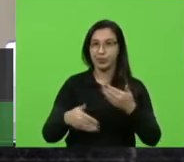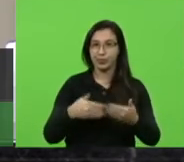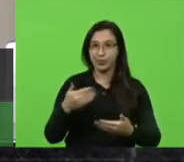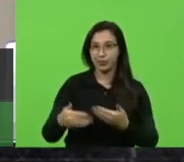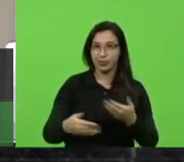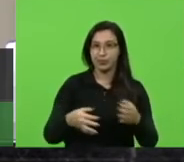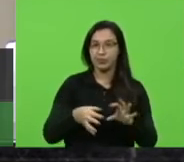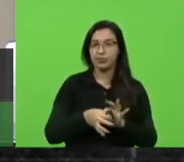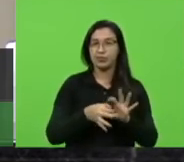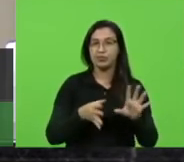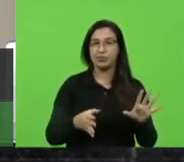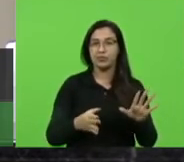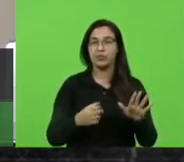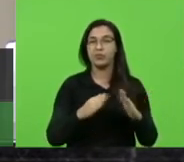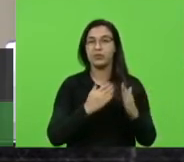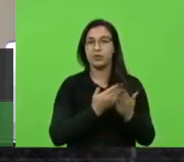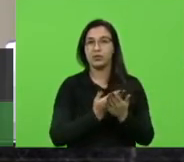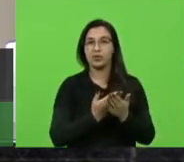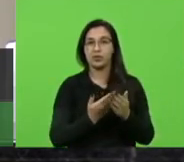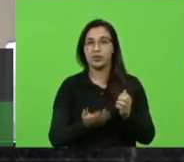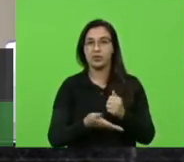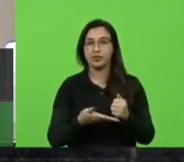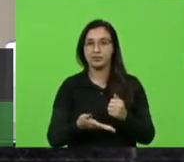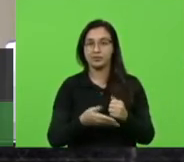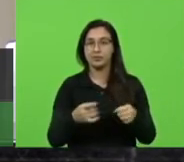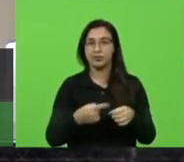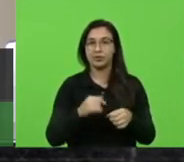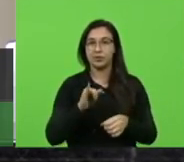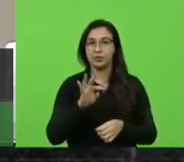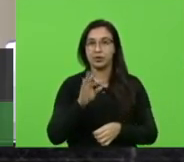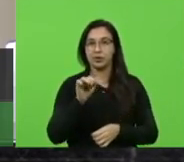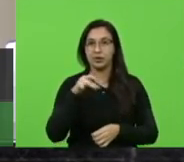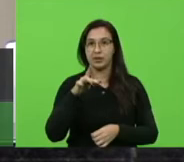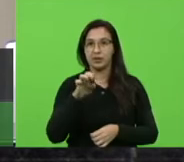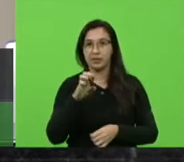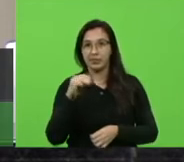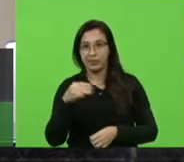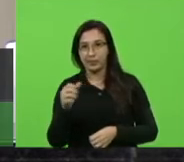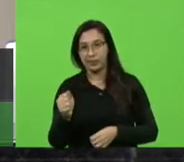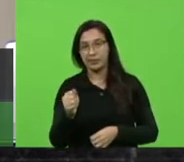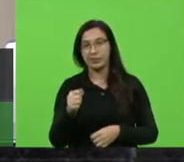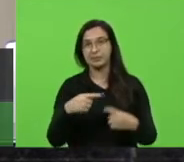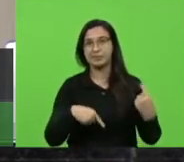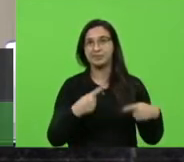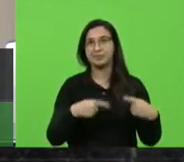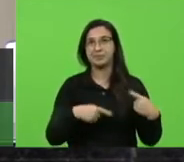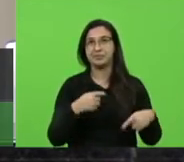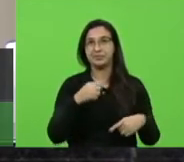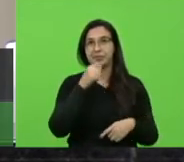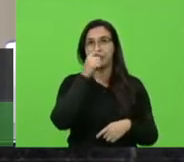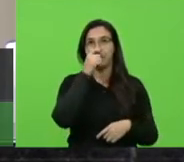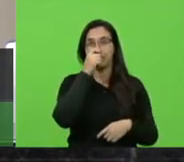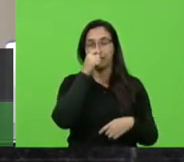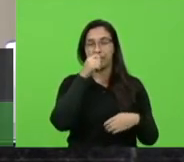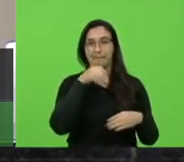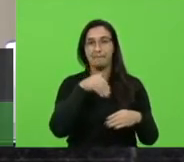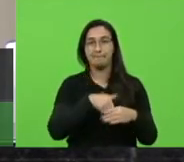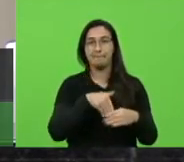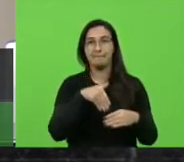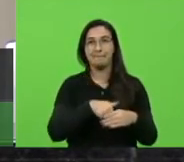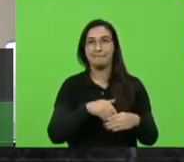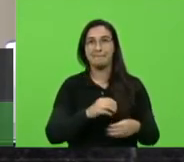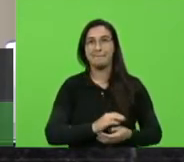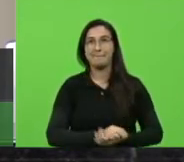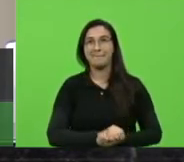de Educação Básica Anita Garibaldi, município de Itapema. Em discussão. Não havendo quem queira discutir, em votação. Deputados que